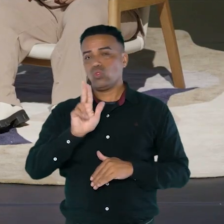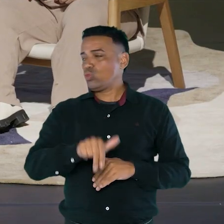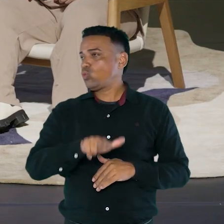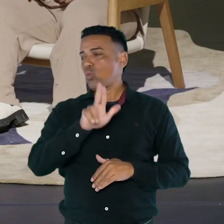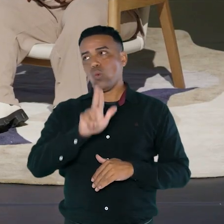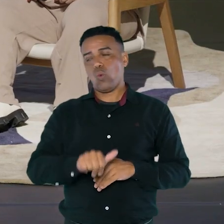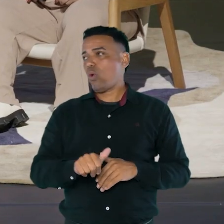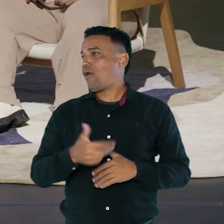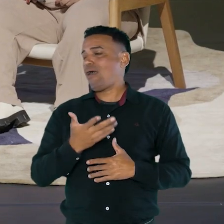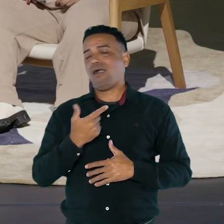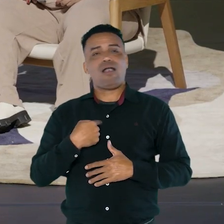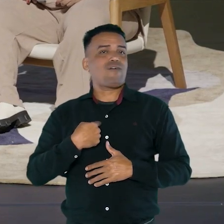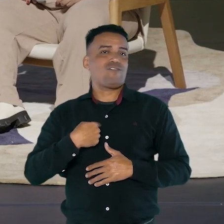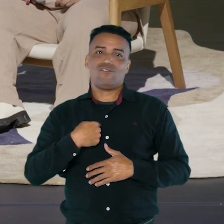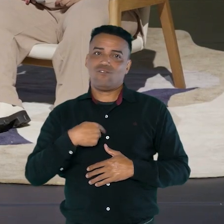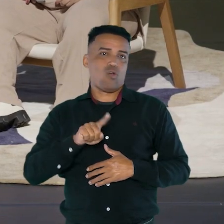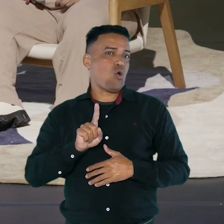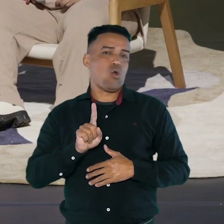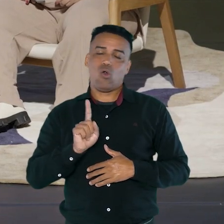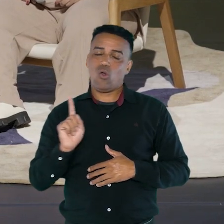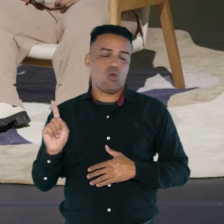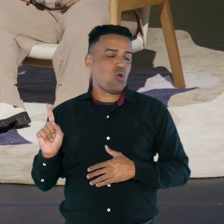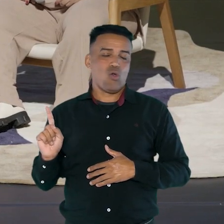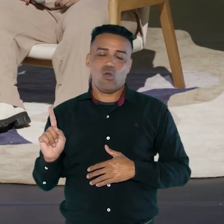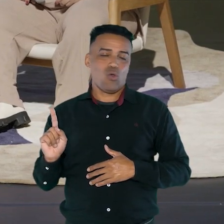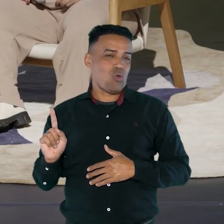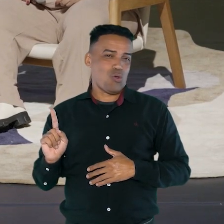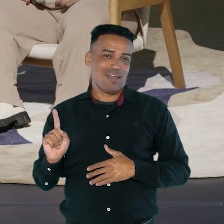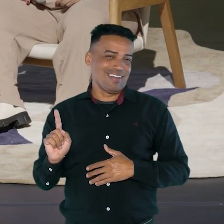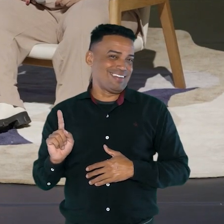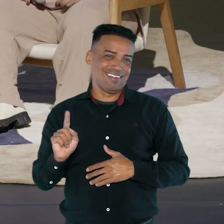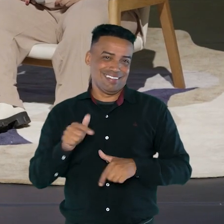Nunca fui e não vou aqui meter essa mala, certo?